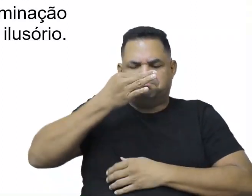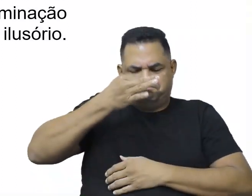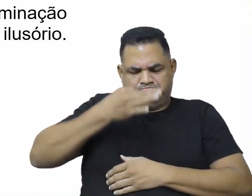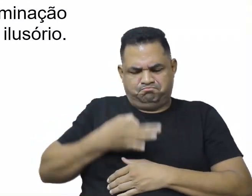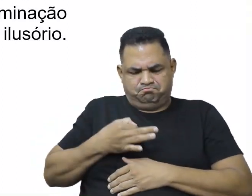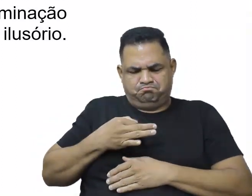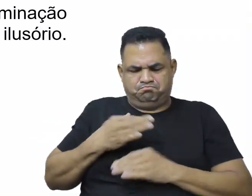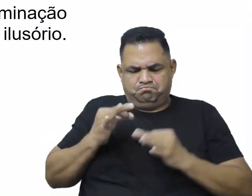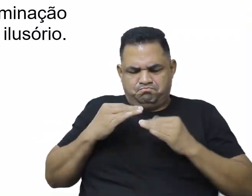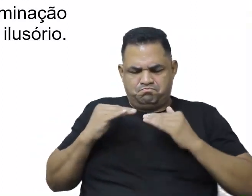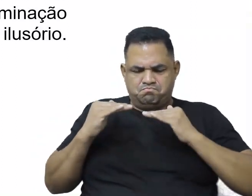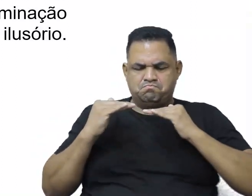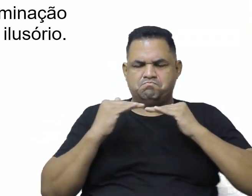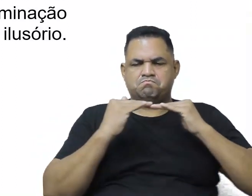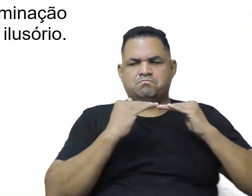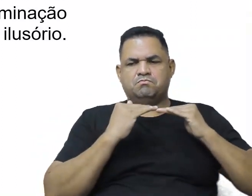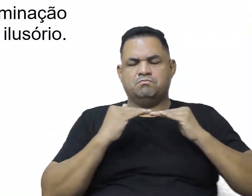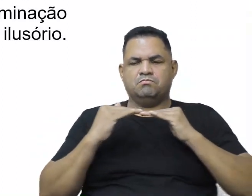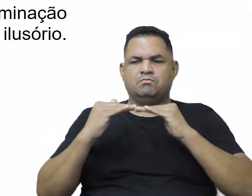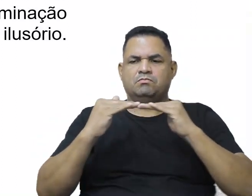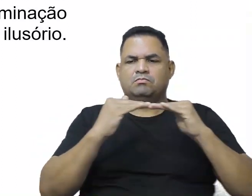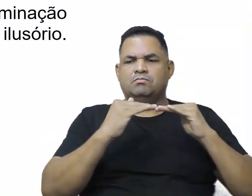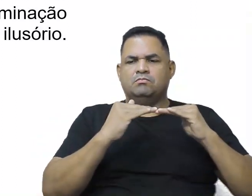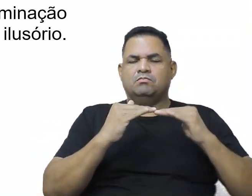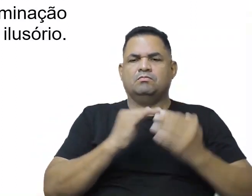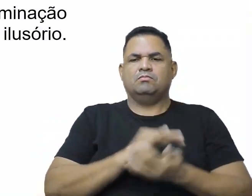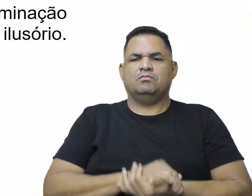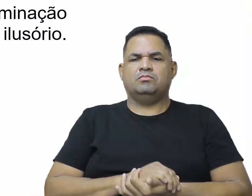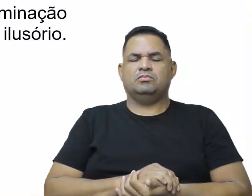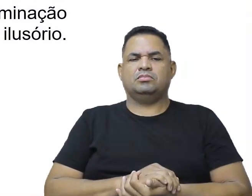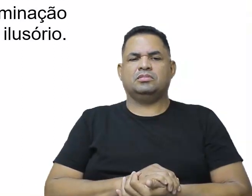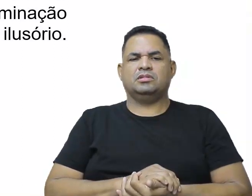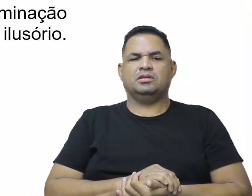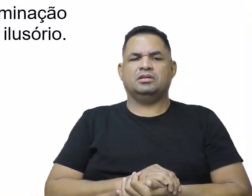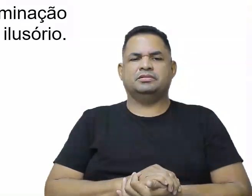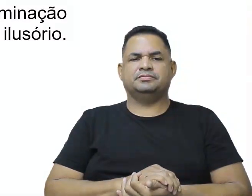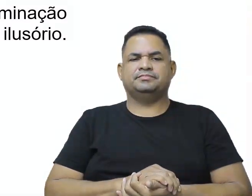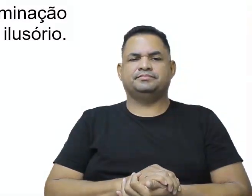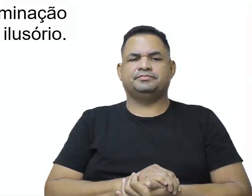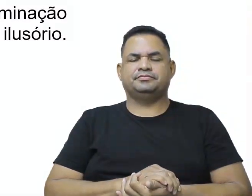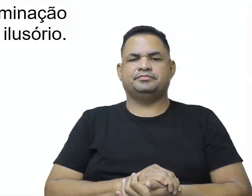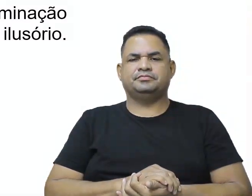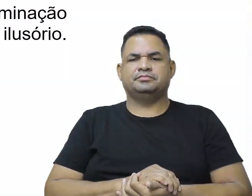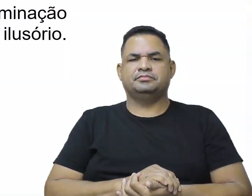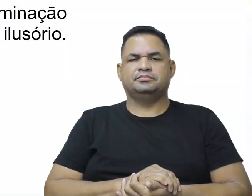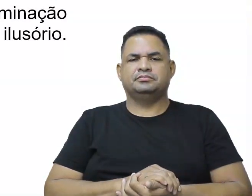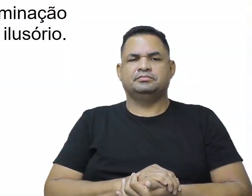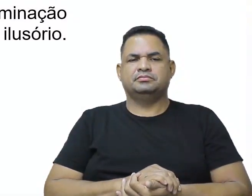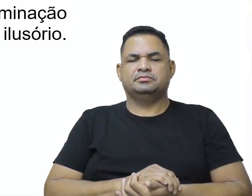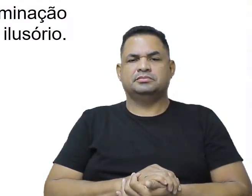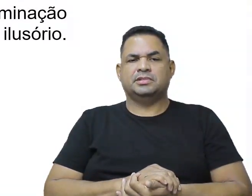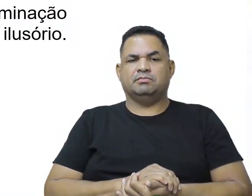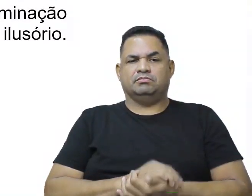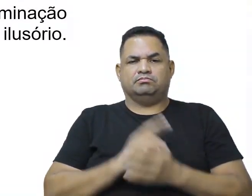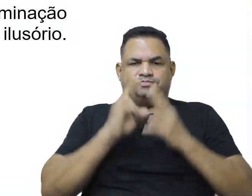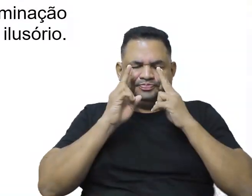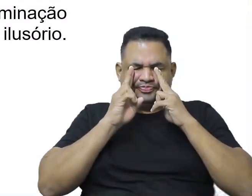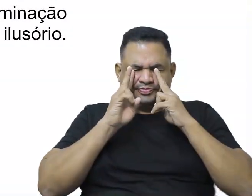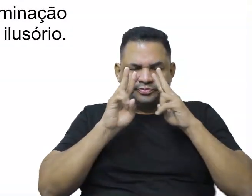sociedade Justa e harmônica e implica em sua visão negativa